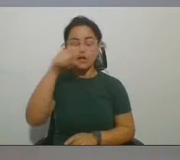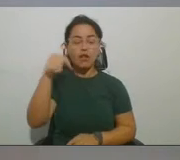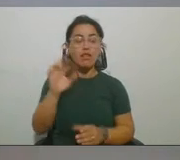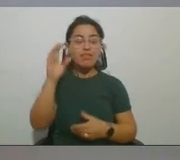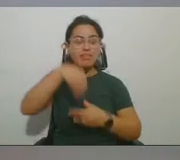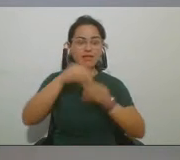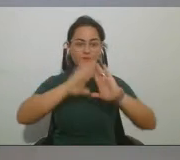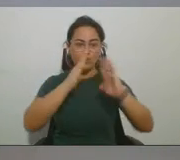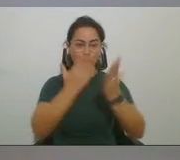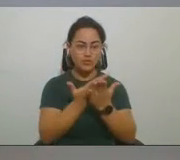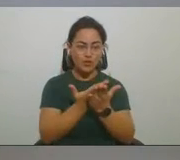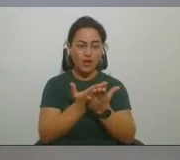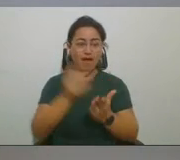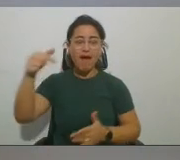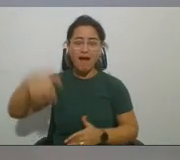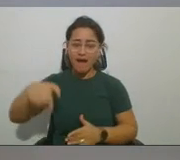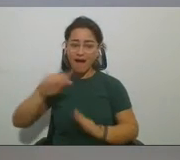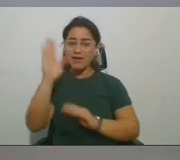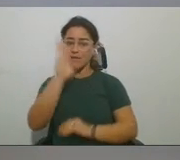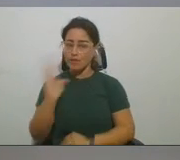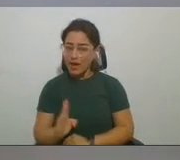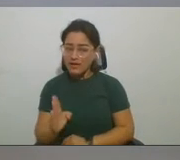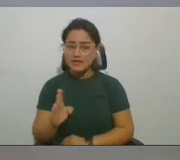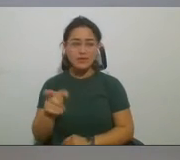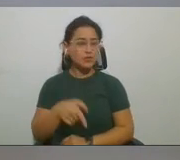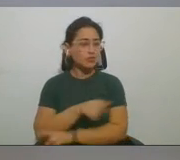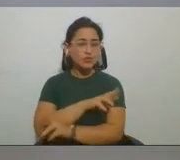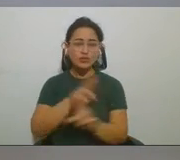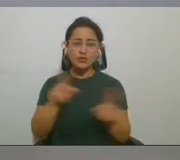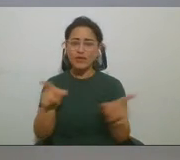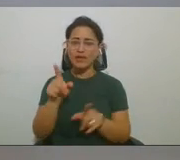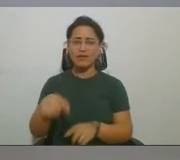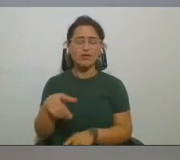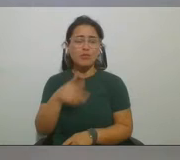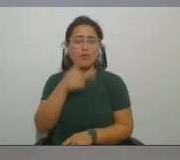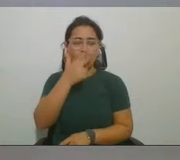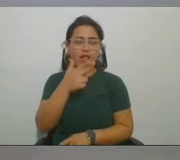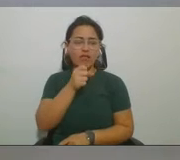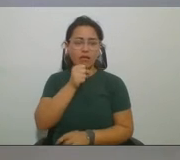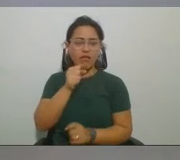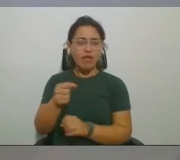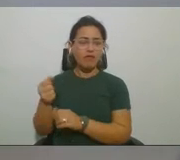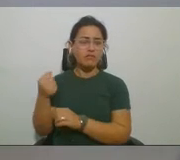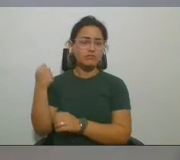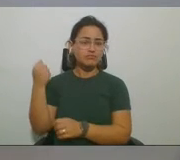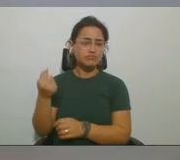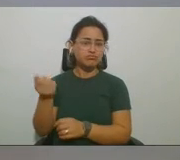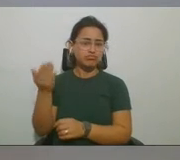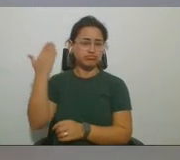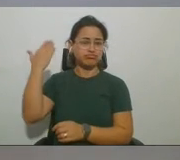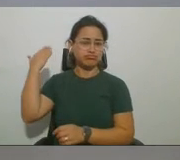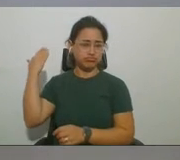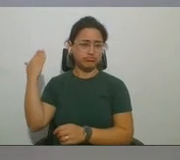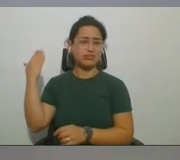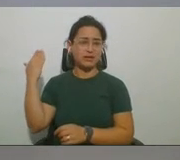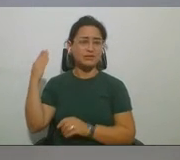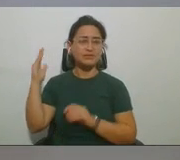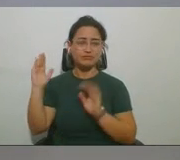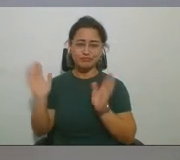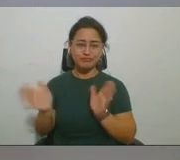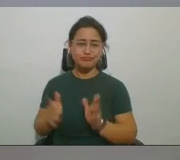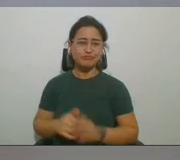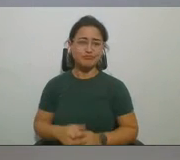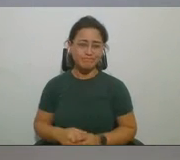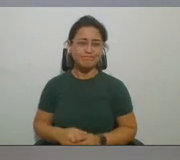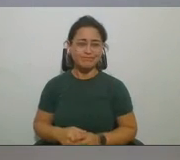Aqui no Brasil ainda é bem retrógrado e demonstra muito medo e falta de apoio com situações